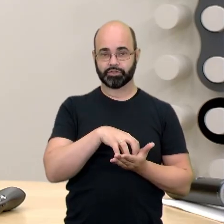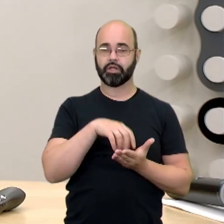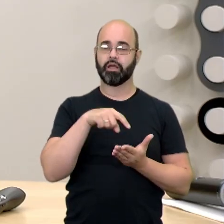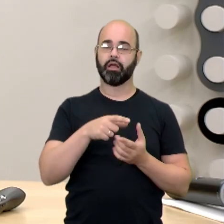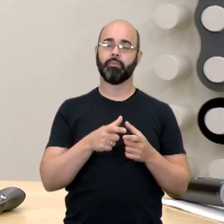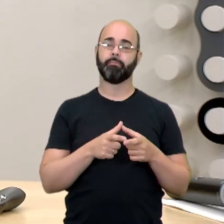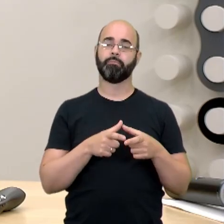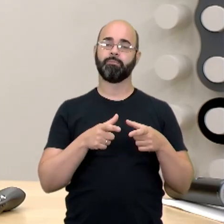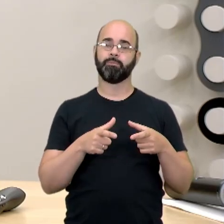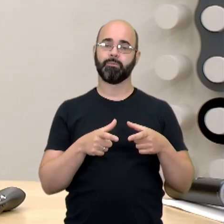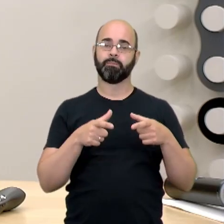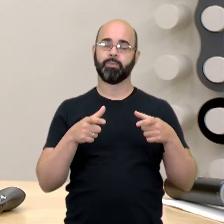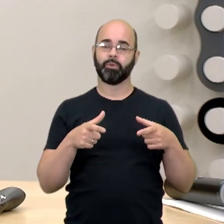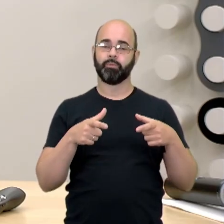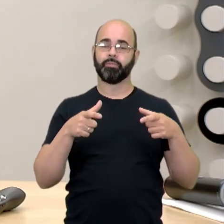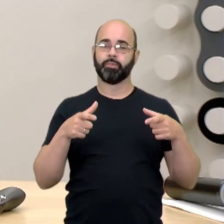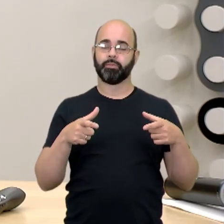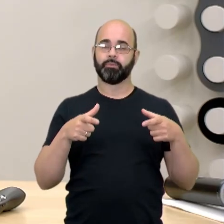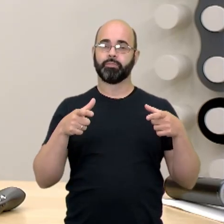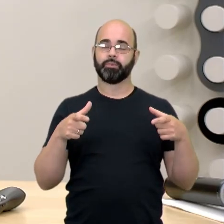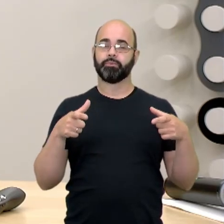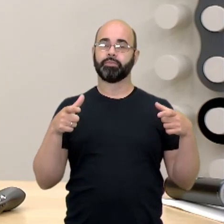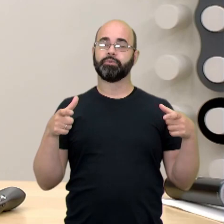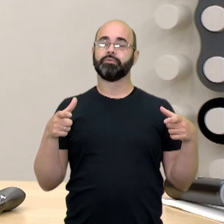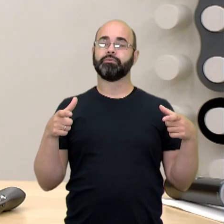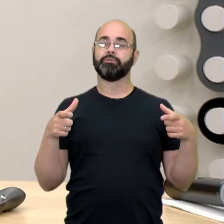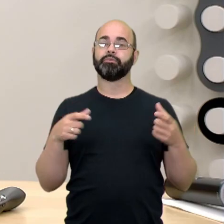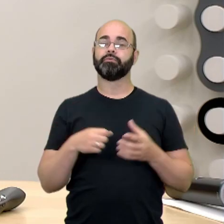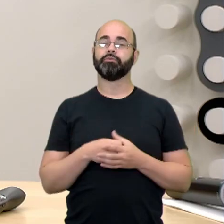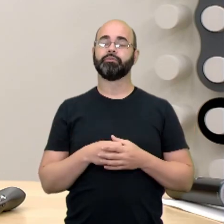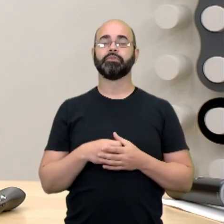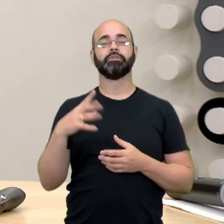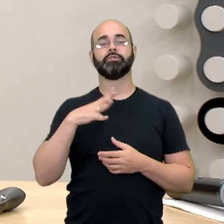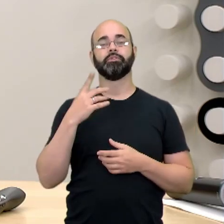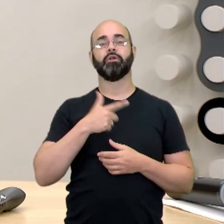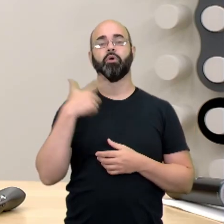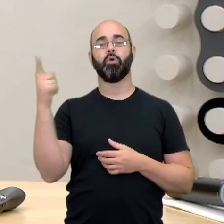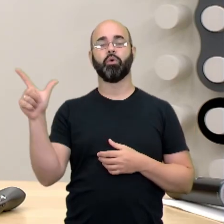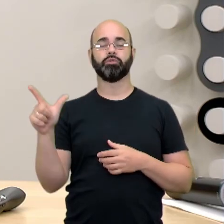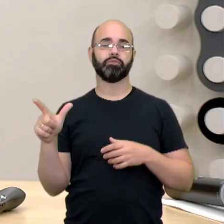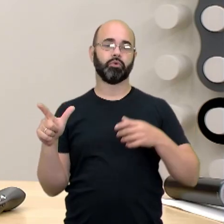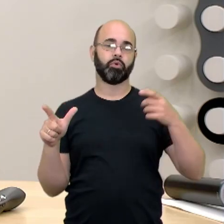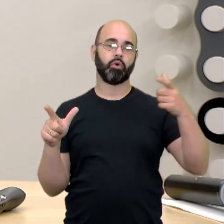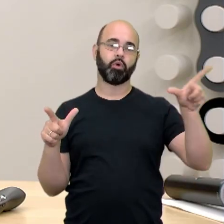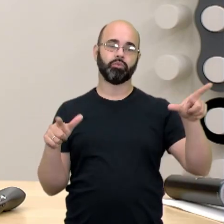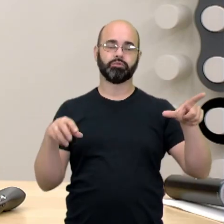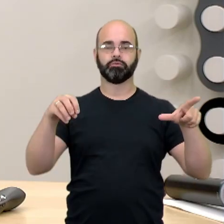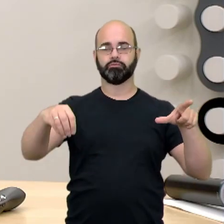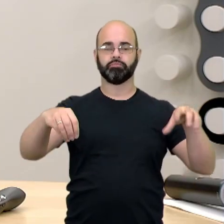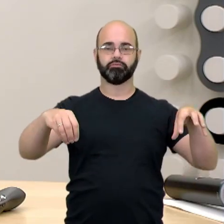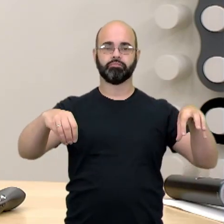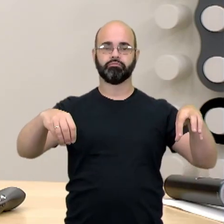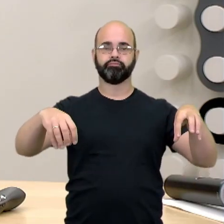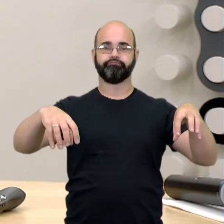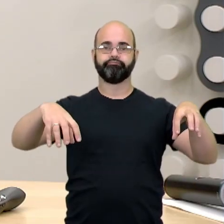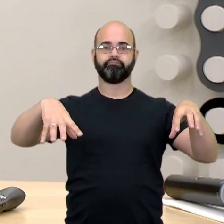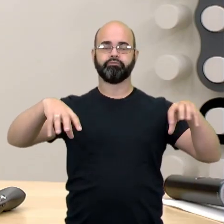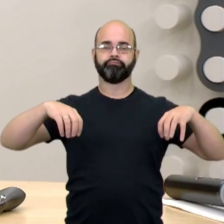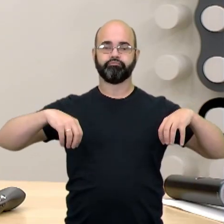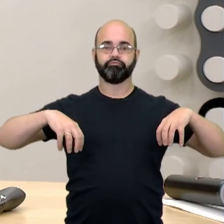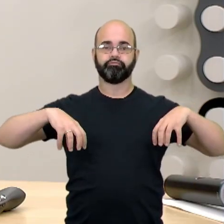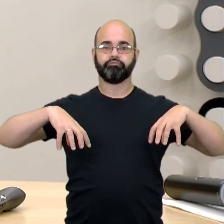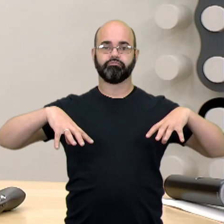crescendo, né, horizontalmente, e aí acaba pegando aí outras cidades, por isso que forma aí os grandes, né, as grandes regiões, né, as